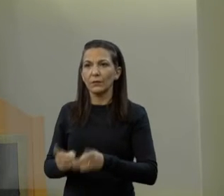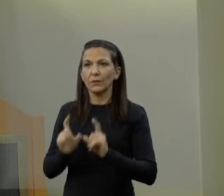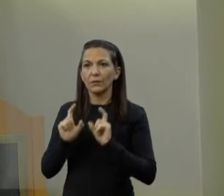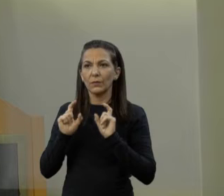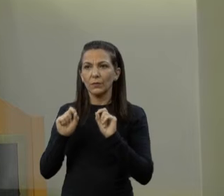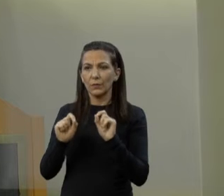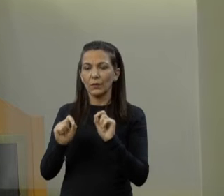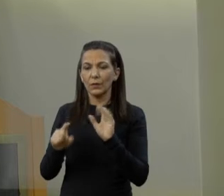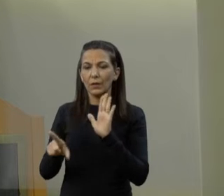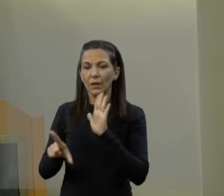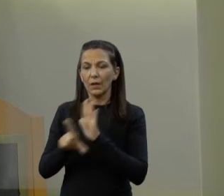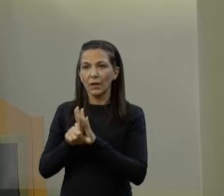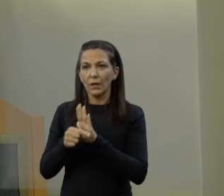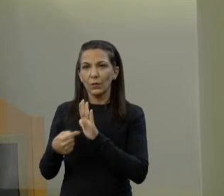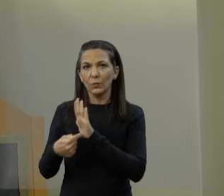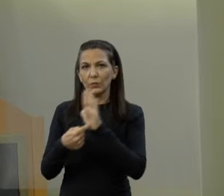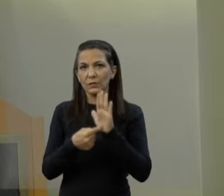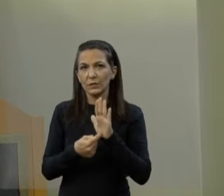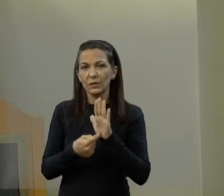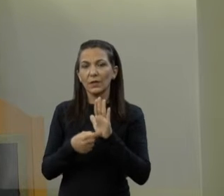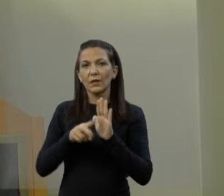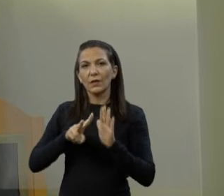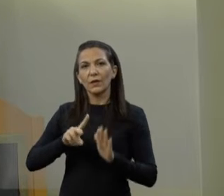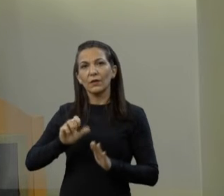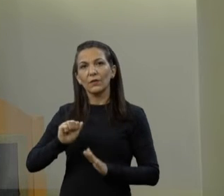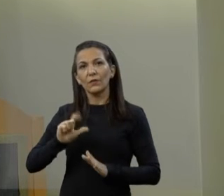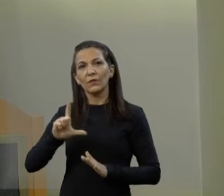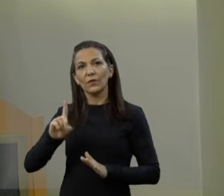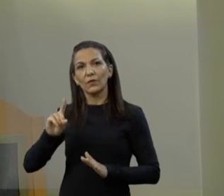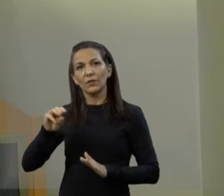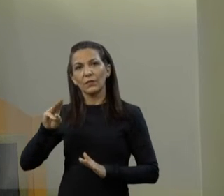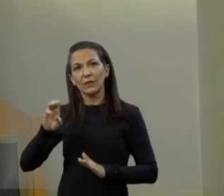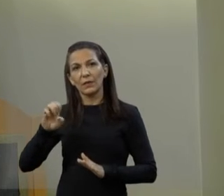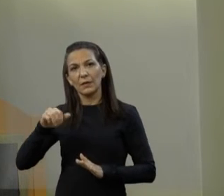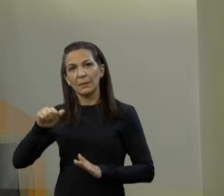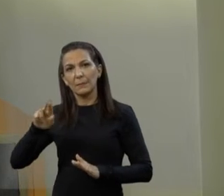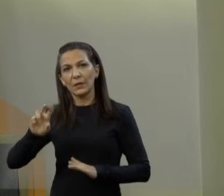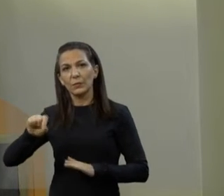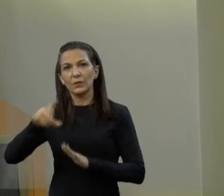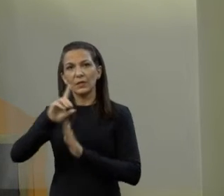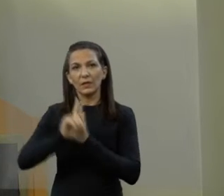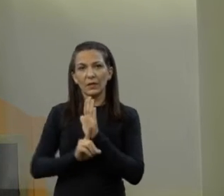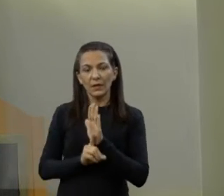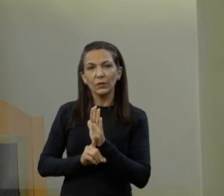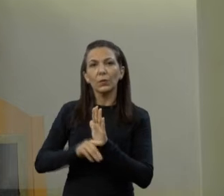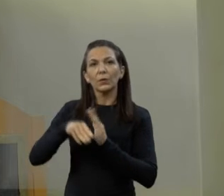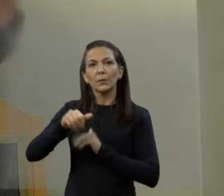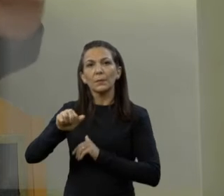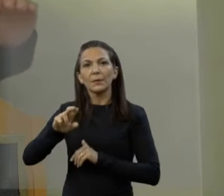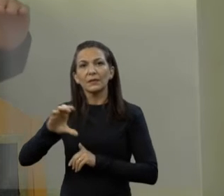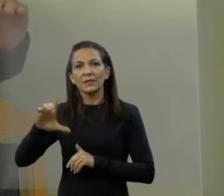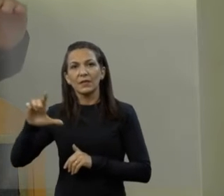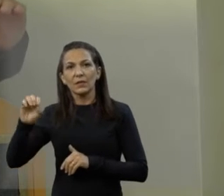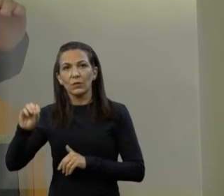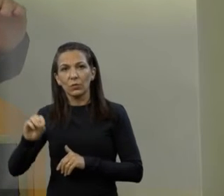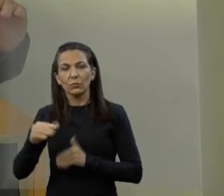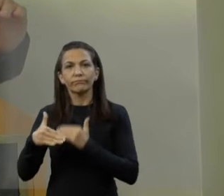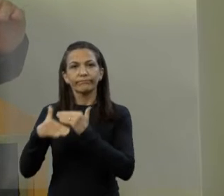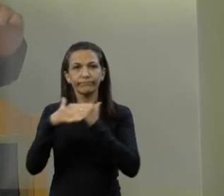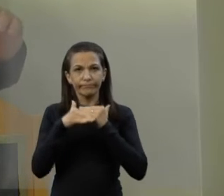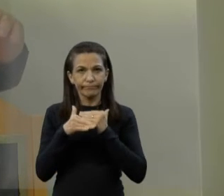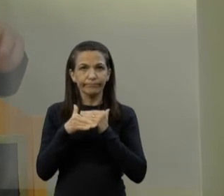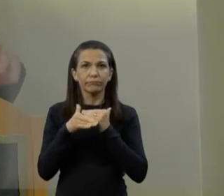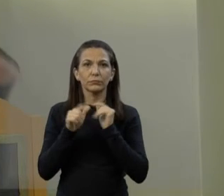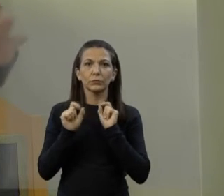vai dar para mostrar que a lei é do Valdemar de Santi foi tem um decreto do Marcelo Barbieri EA isonomia tudo para mim na